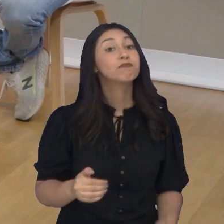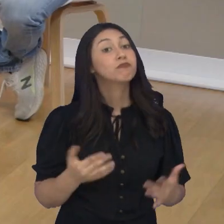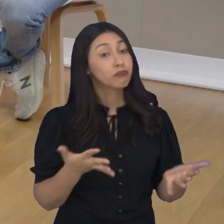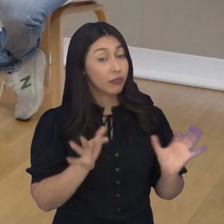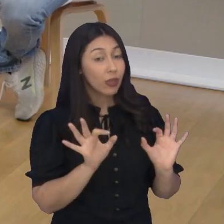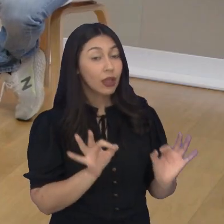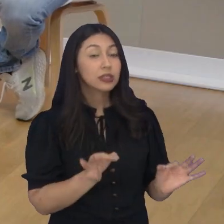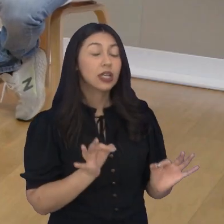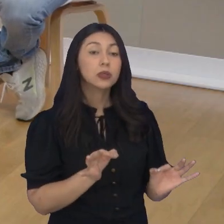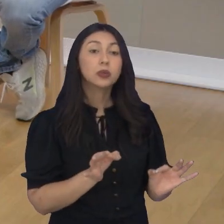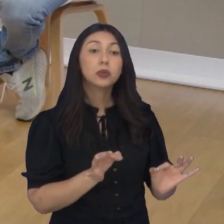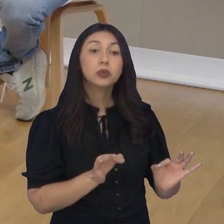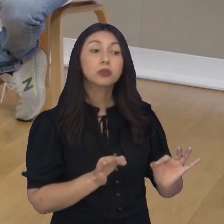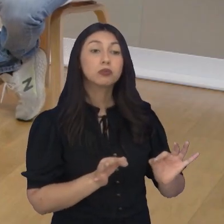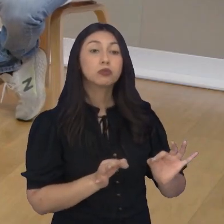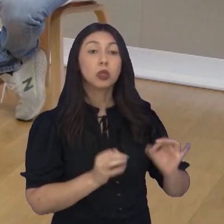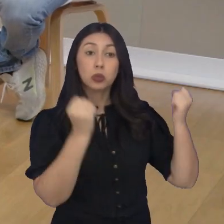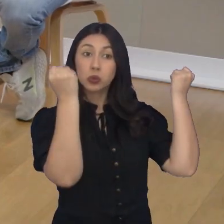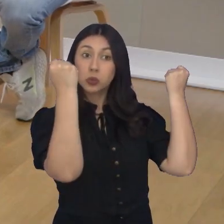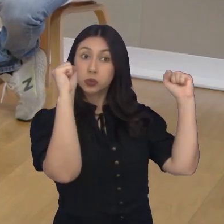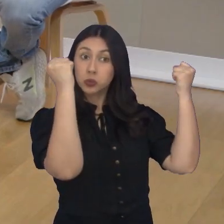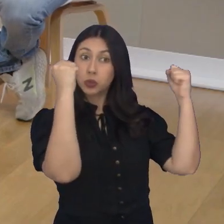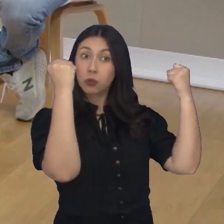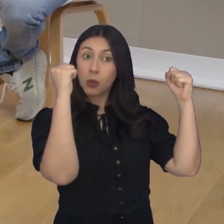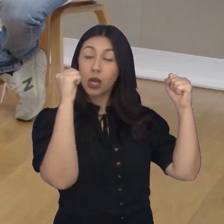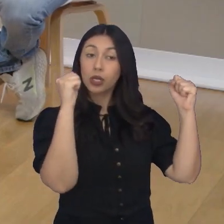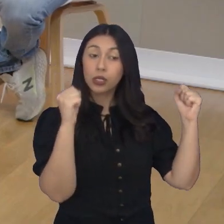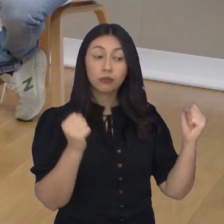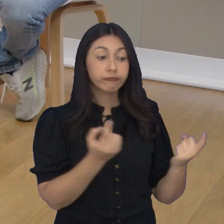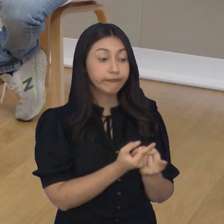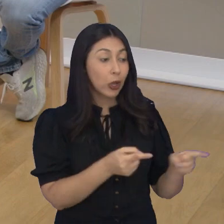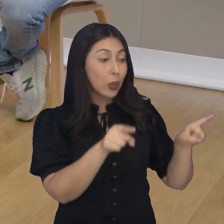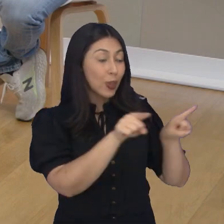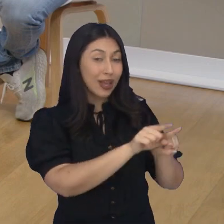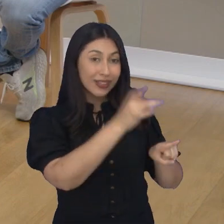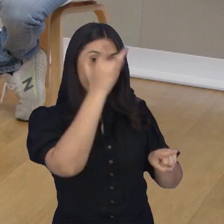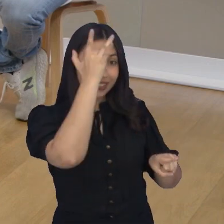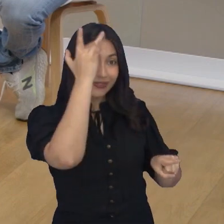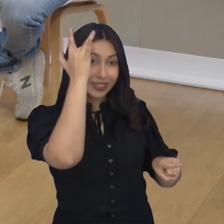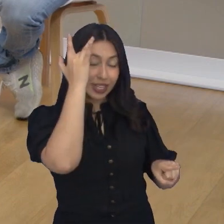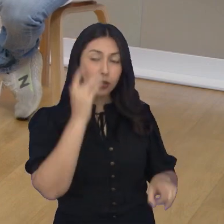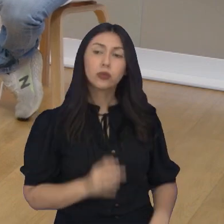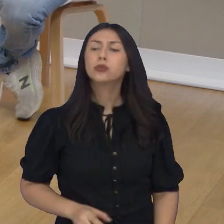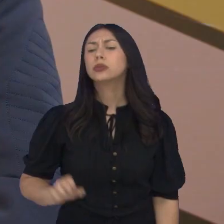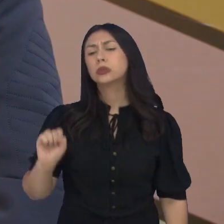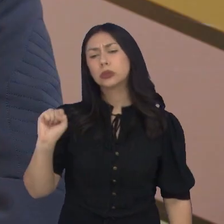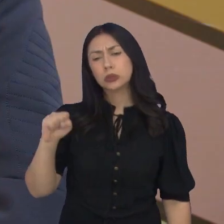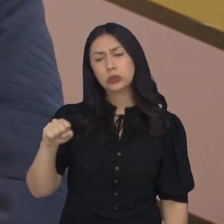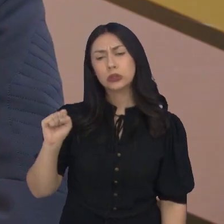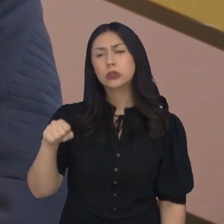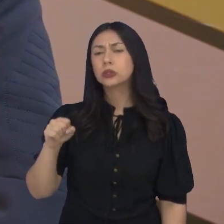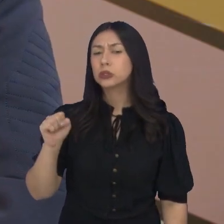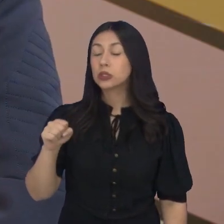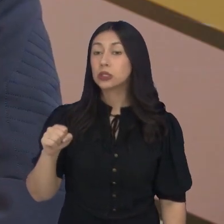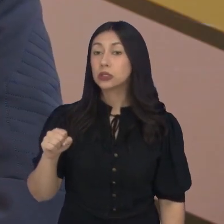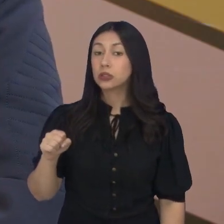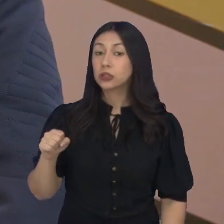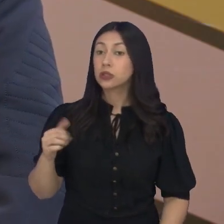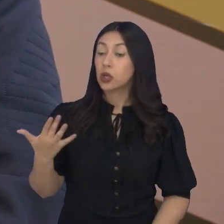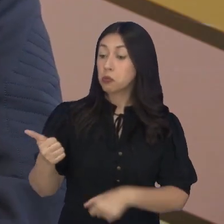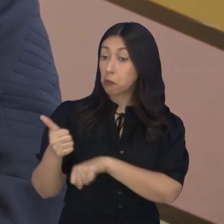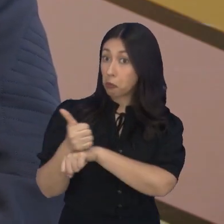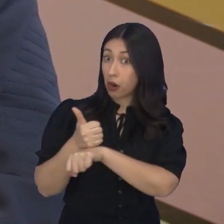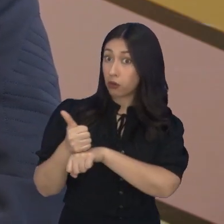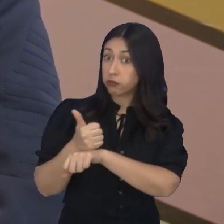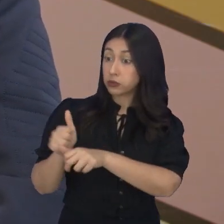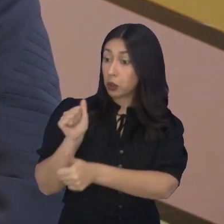né? Atividade física e saúde emocional estão ali alinhadas. Extremamente, né? Você vê que no atleta de ponta, no